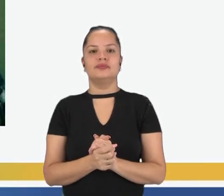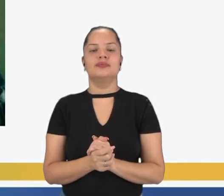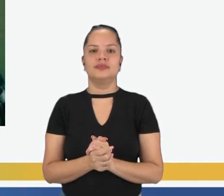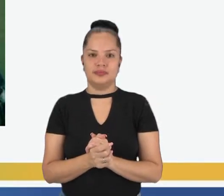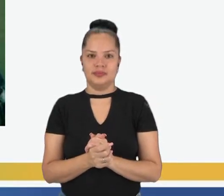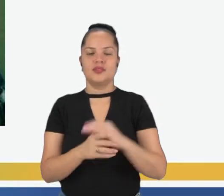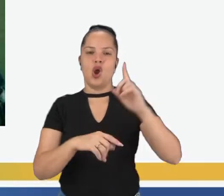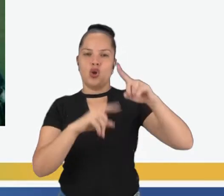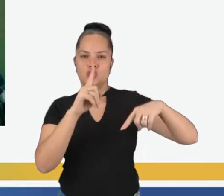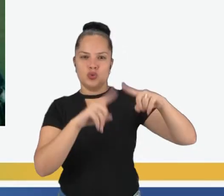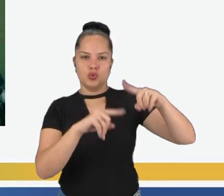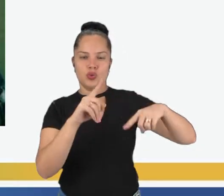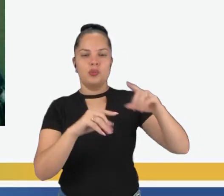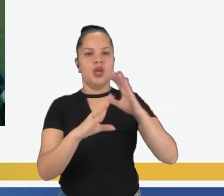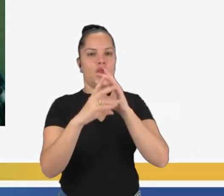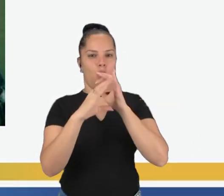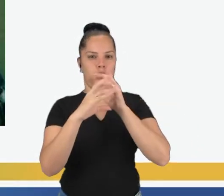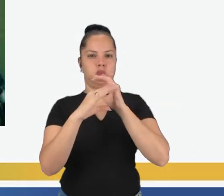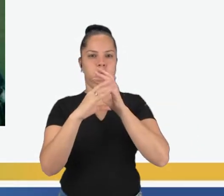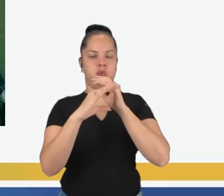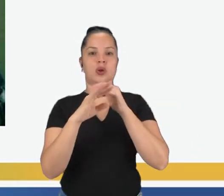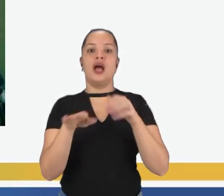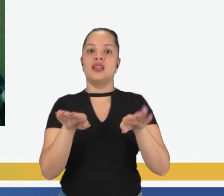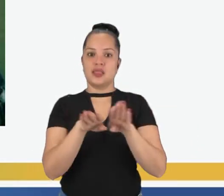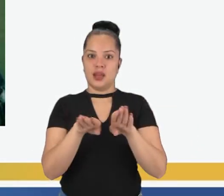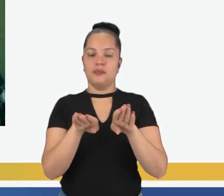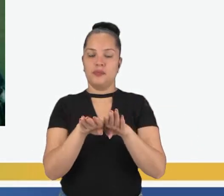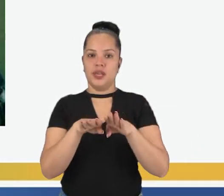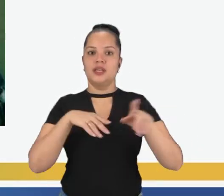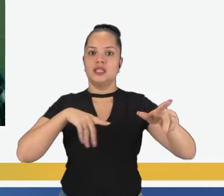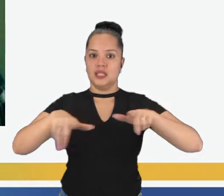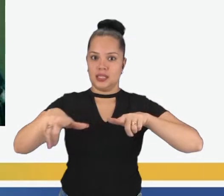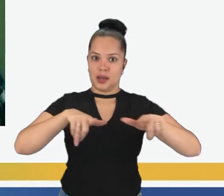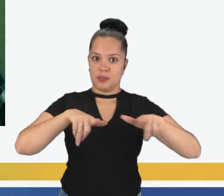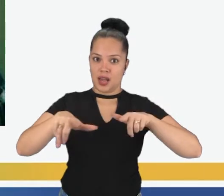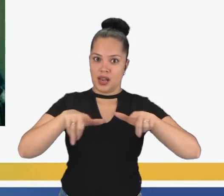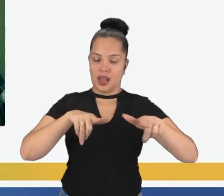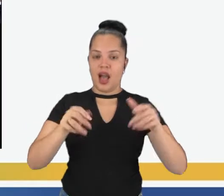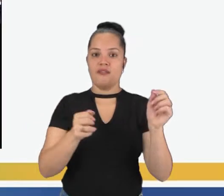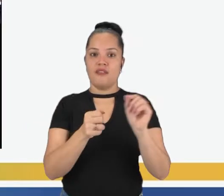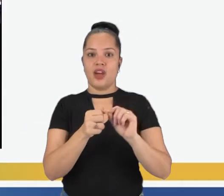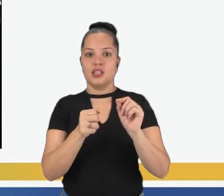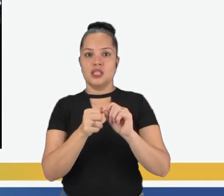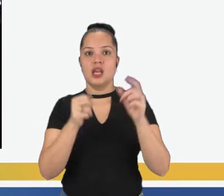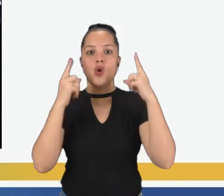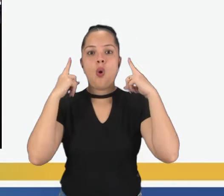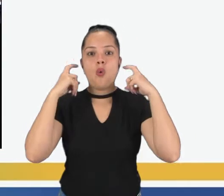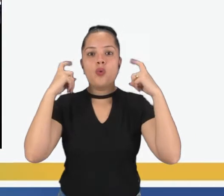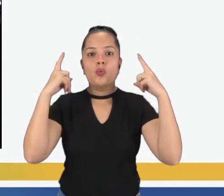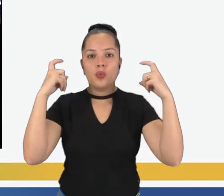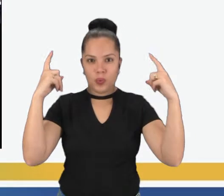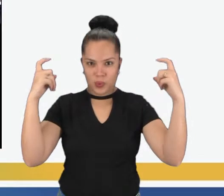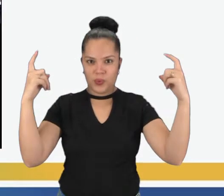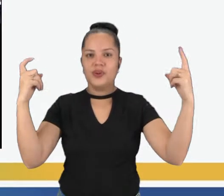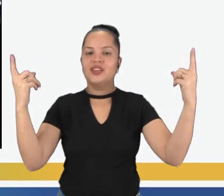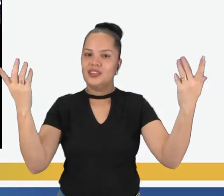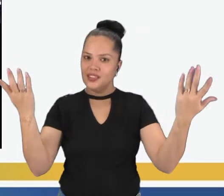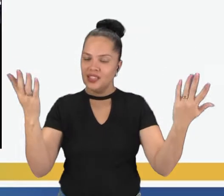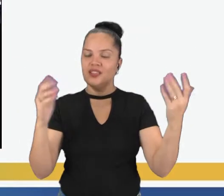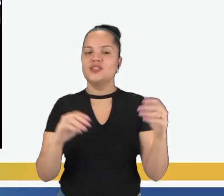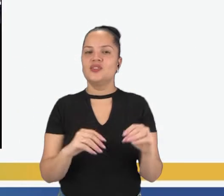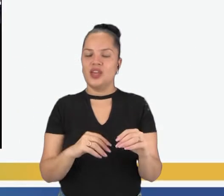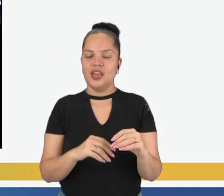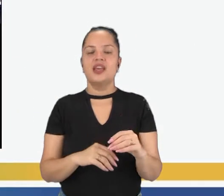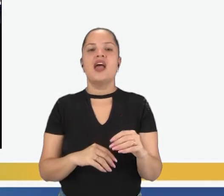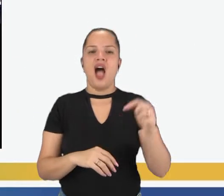um instrumento de sopro, e ele trabalhava, gente, usando os ruídos. Hermeto Pascoal, ele fez